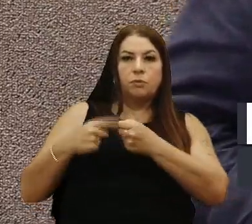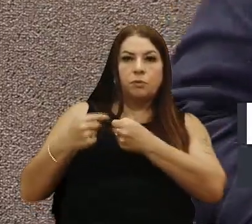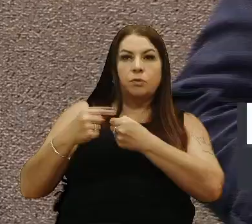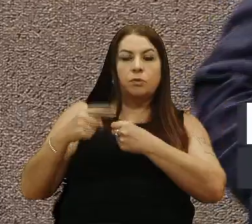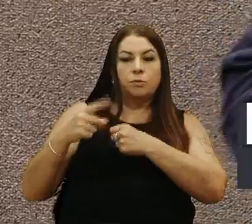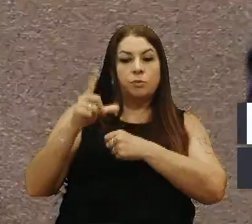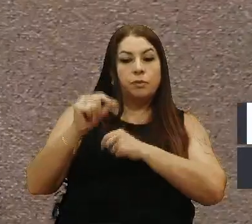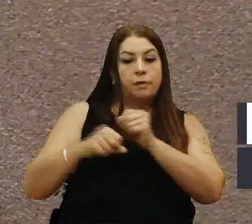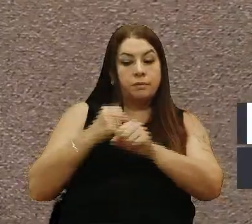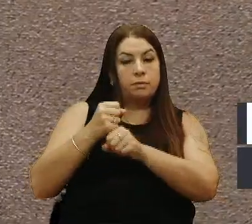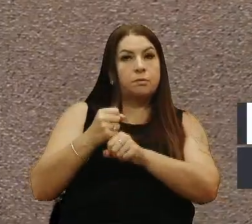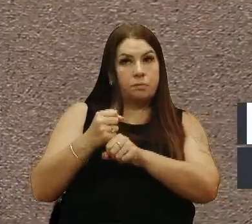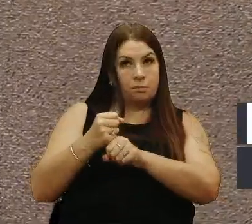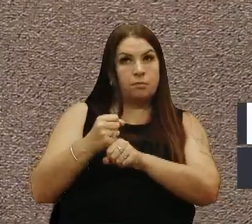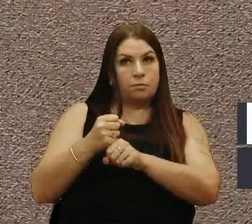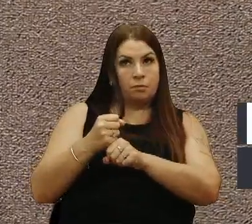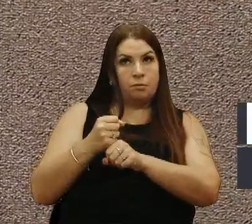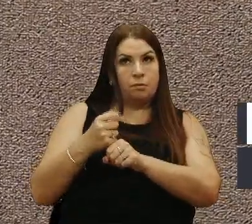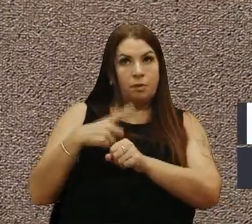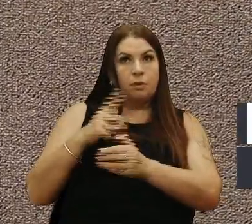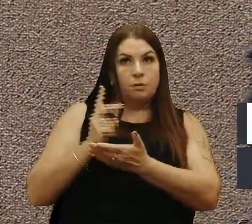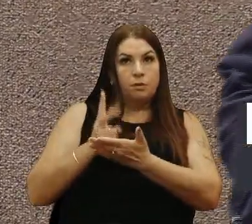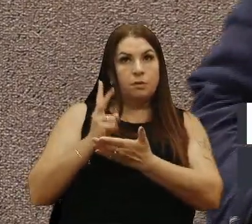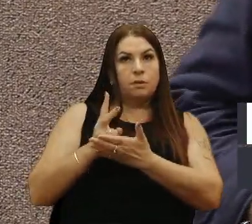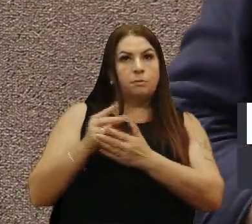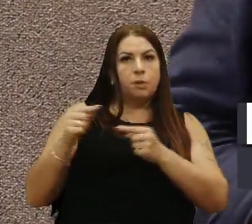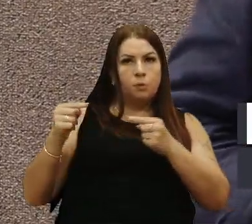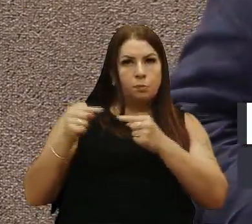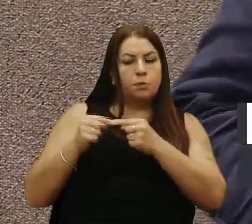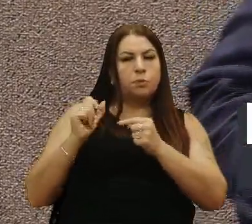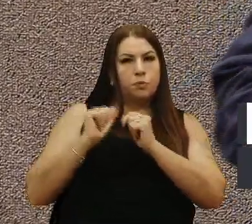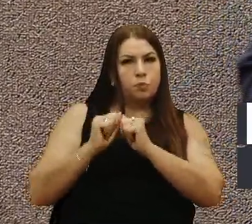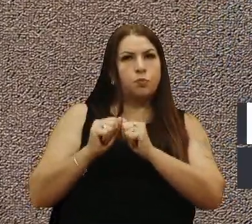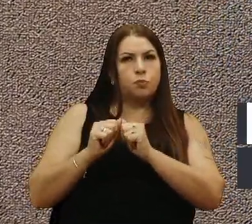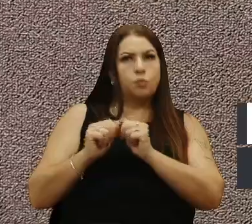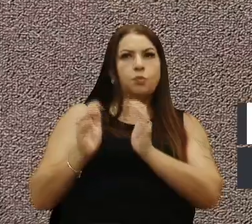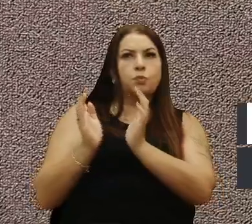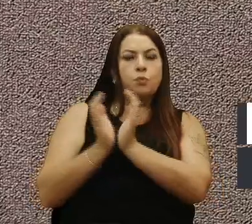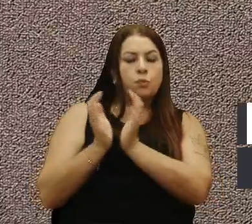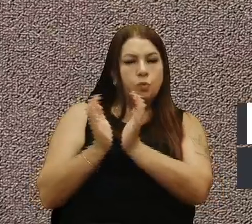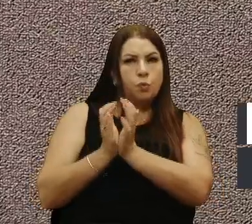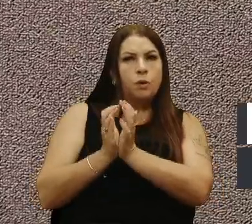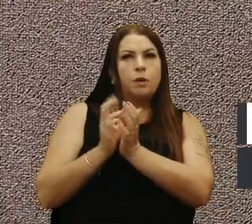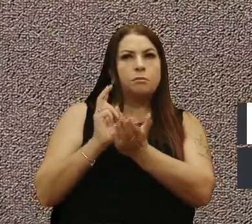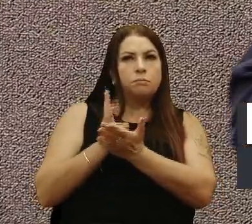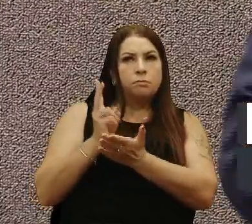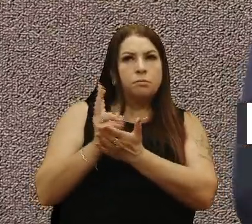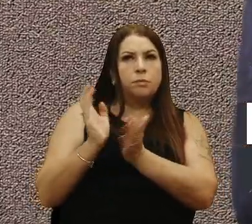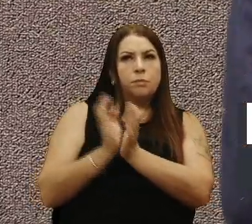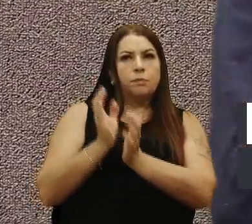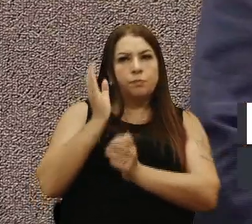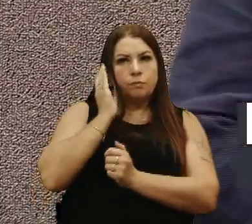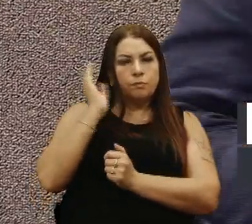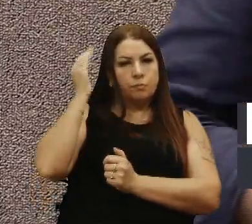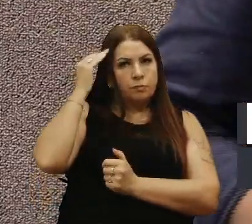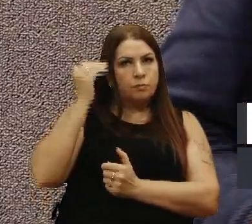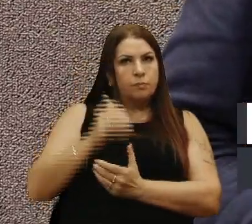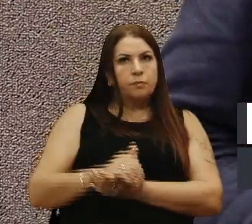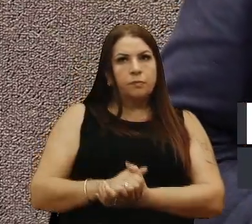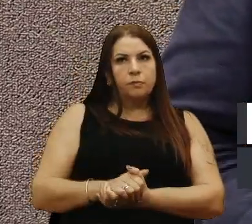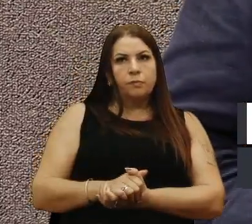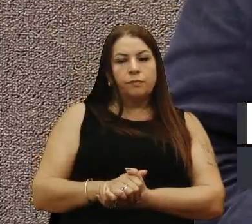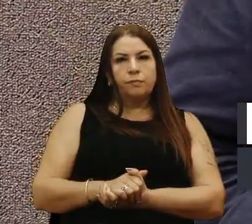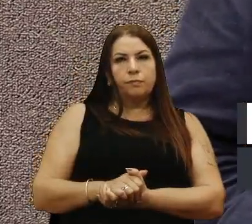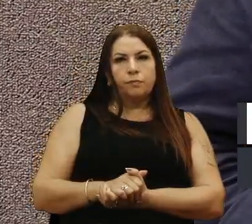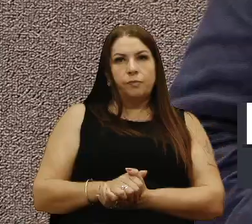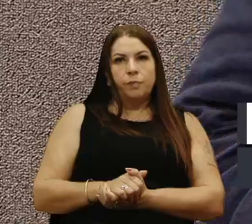próximos 10 anos. E que sempre está alinhado com o nosso colega, sempre colega Felipe Germenmaier, o